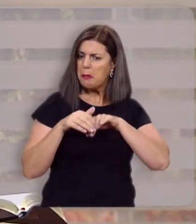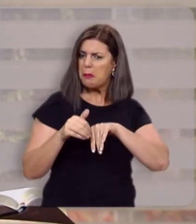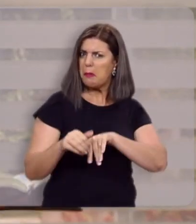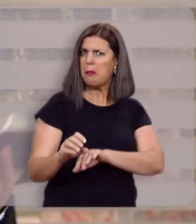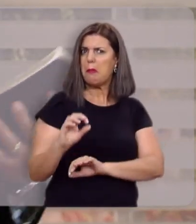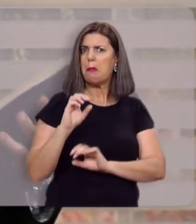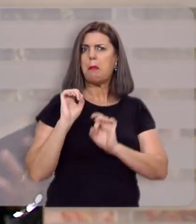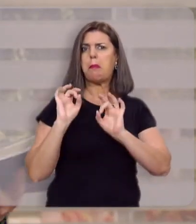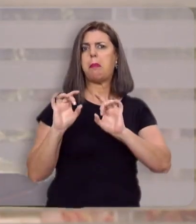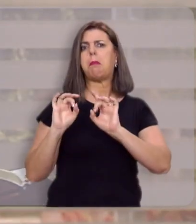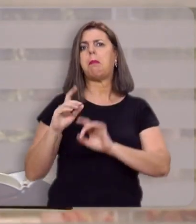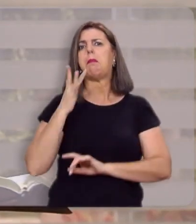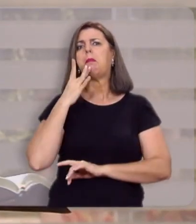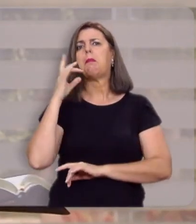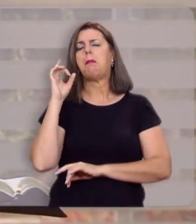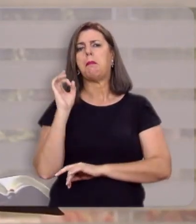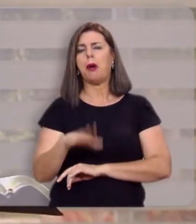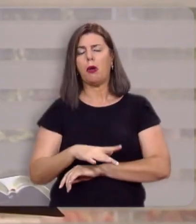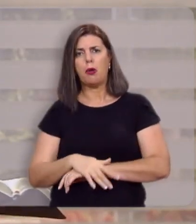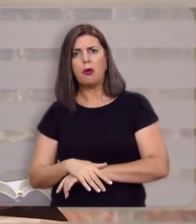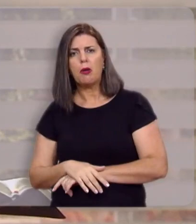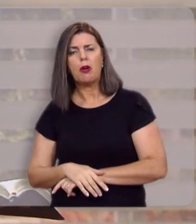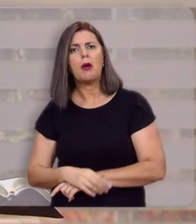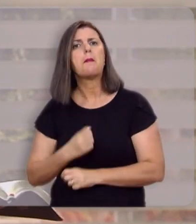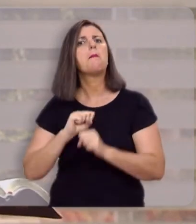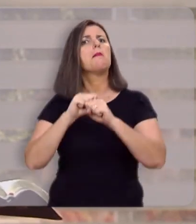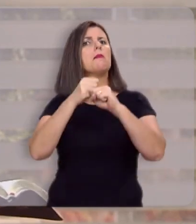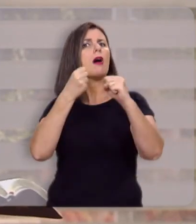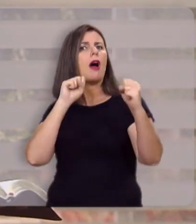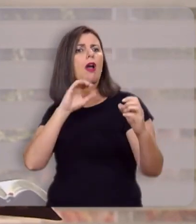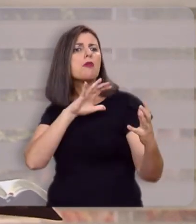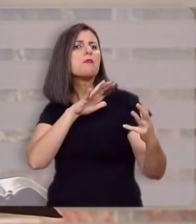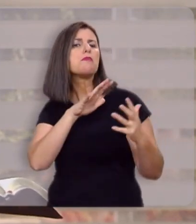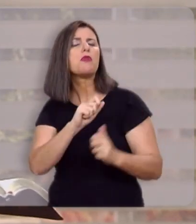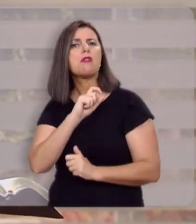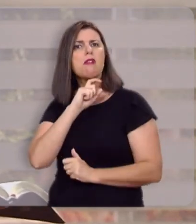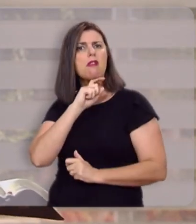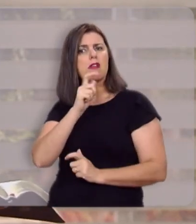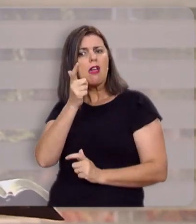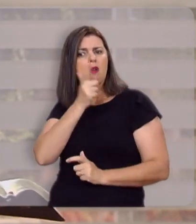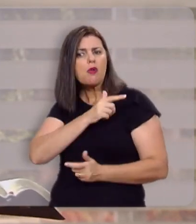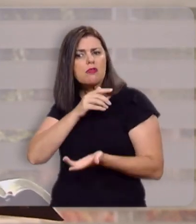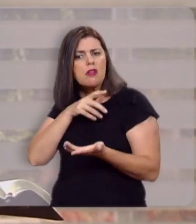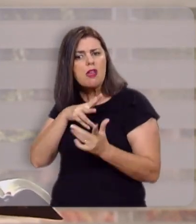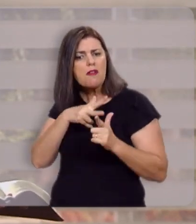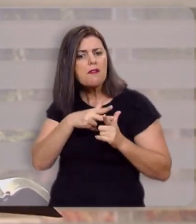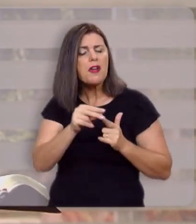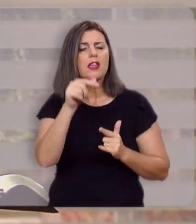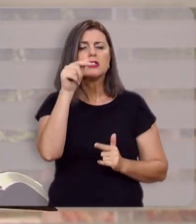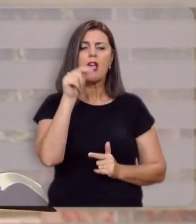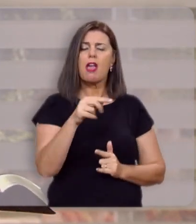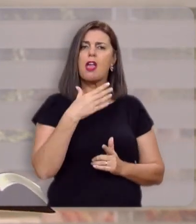Império Assírio era o maior do mundo. Ninguém jamais tinha resistido ao avanço